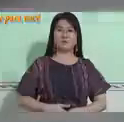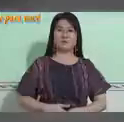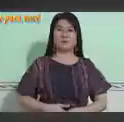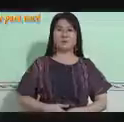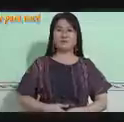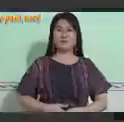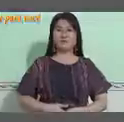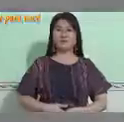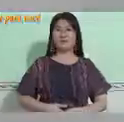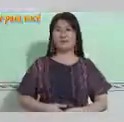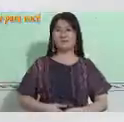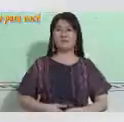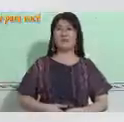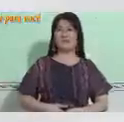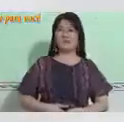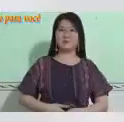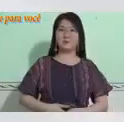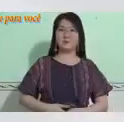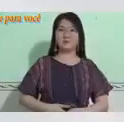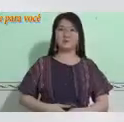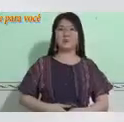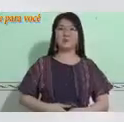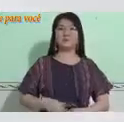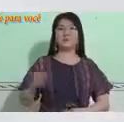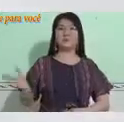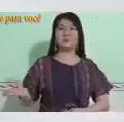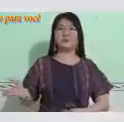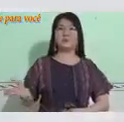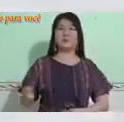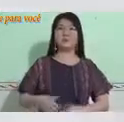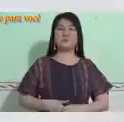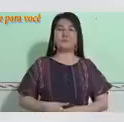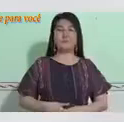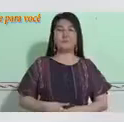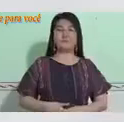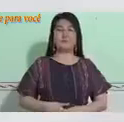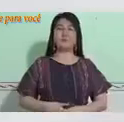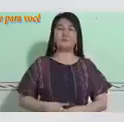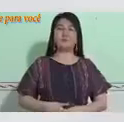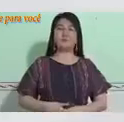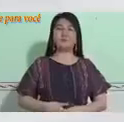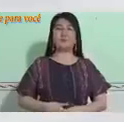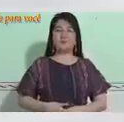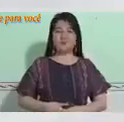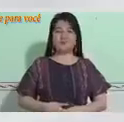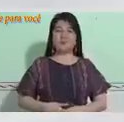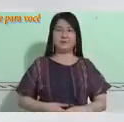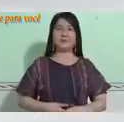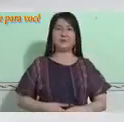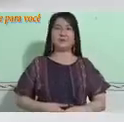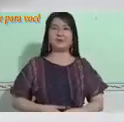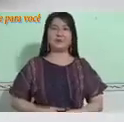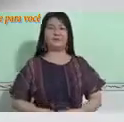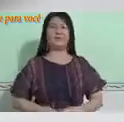onde acontece a diminuição na concentração de lactobacilos e predomínio de uma espécie de